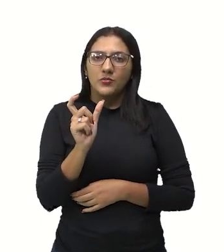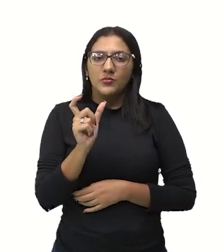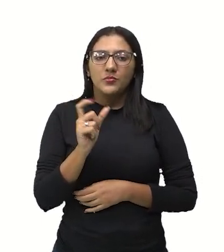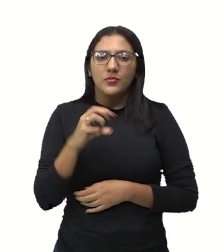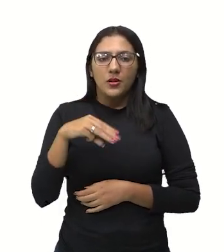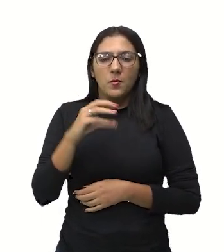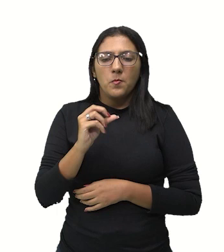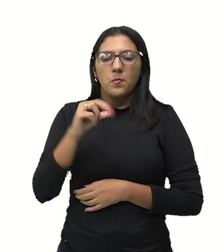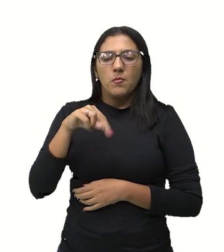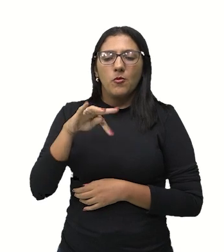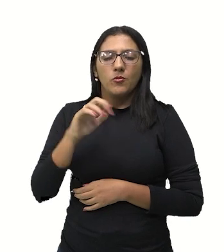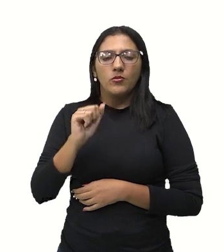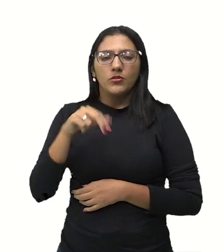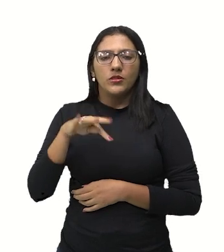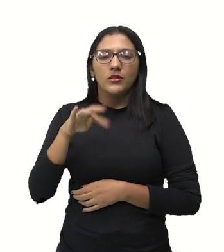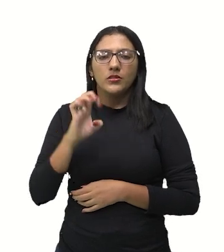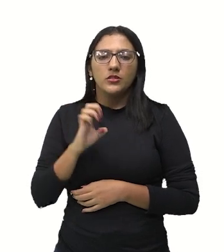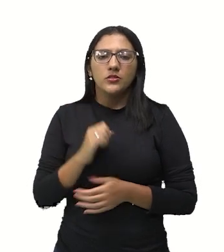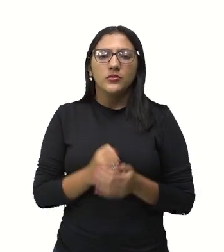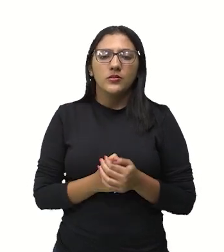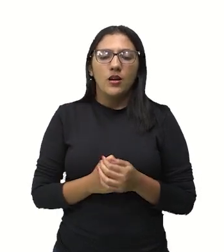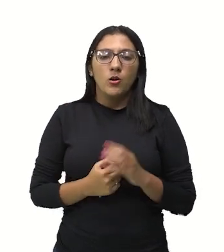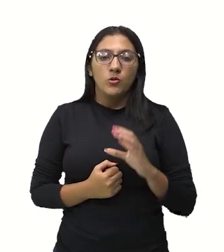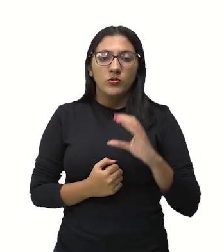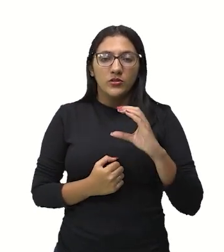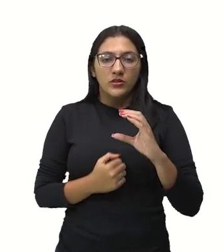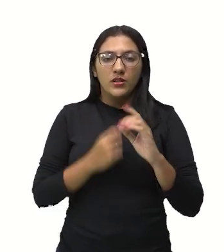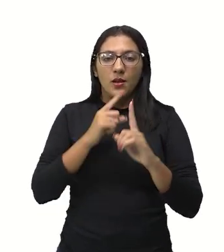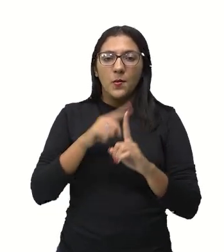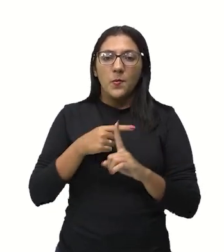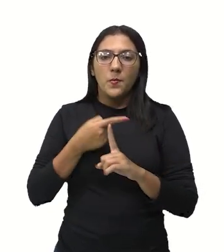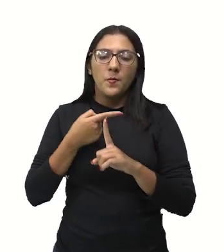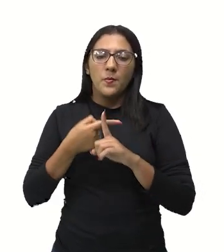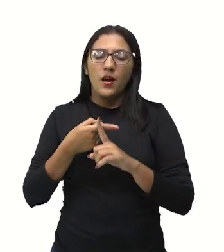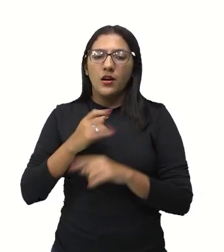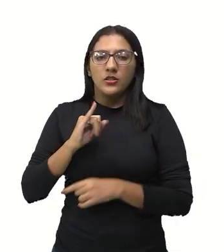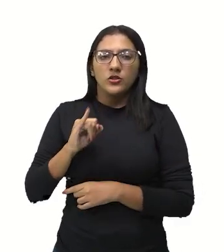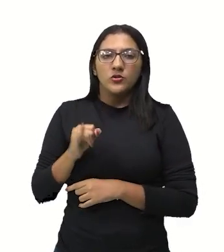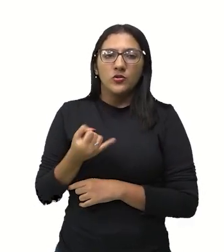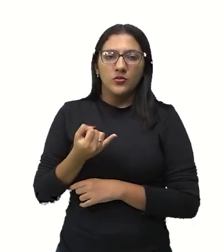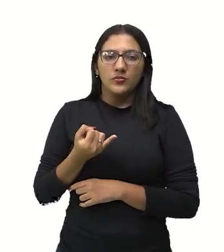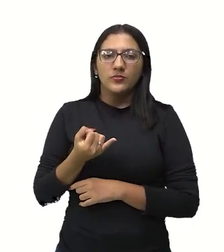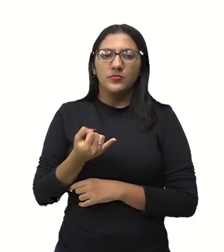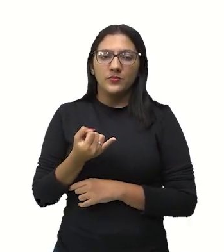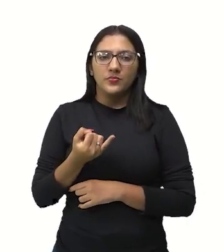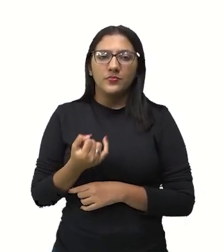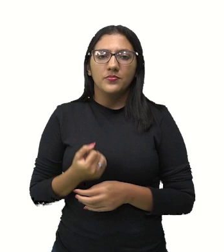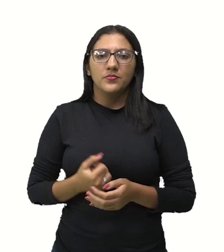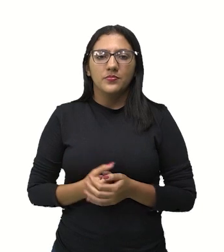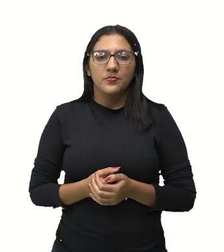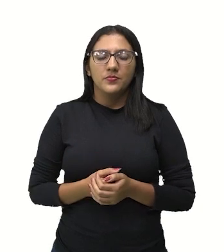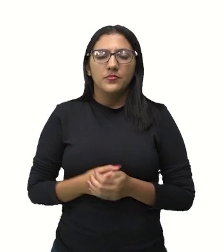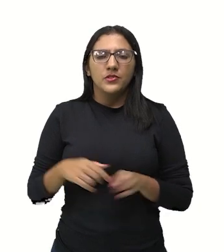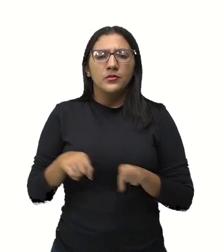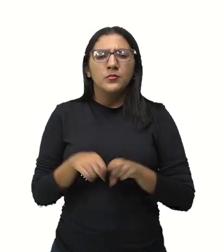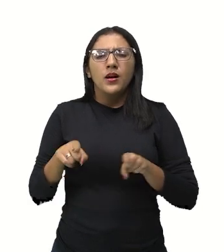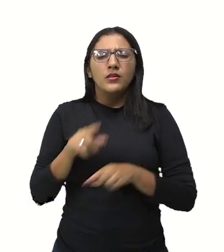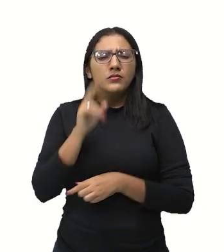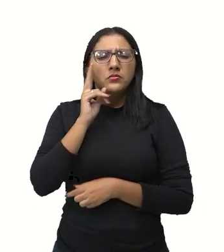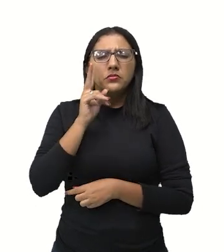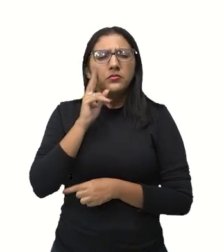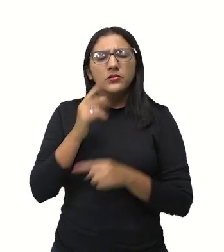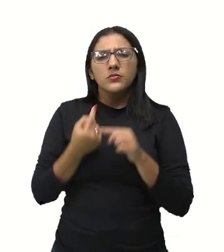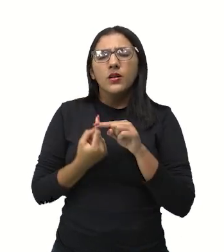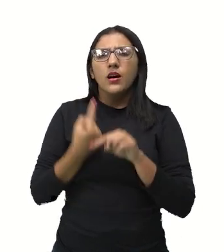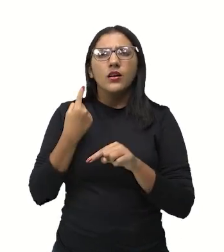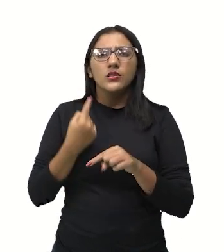é igual ao capital mais o juro, tá legal? Mas quanto era o capital? O